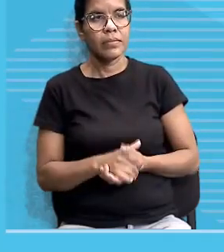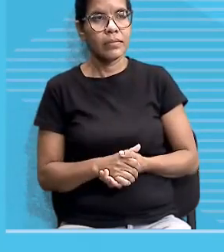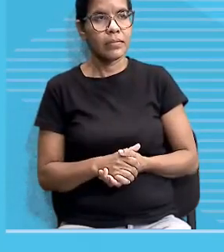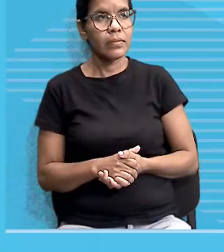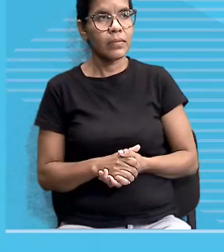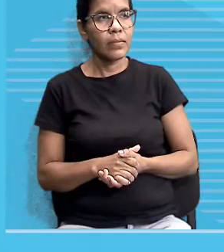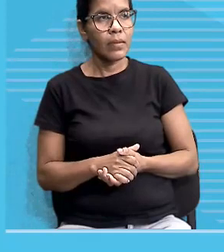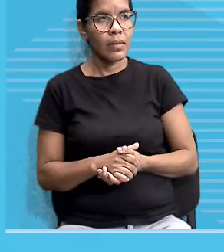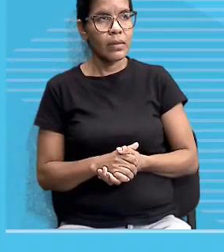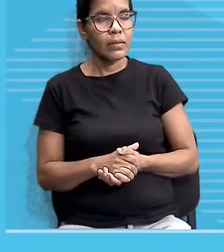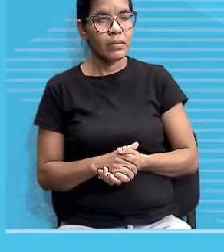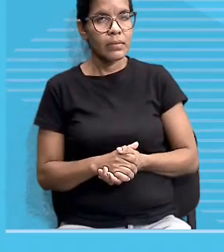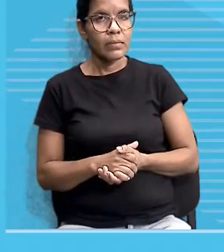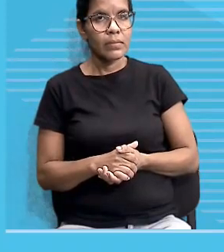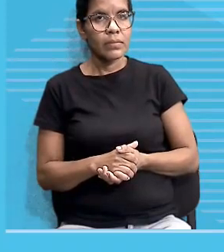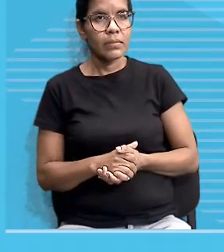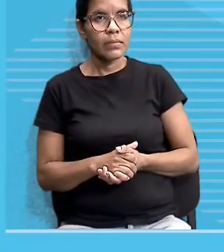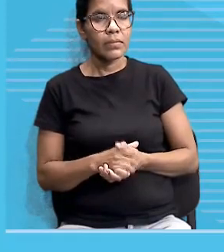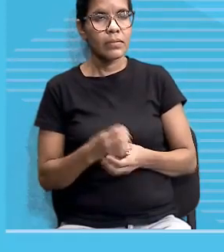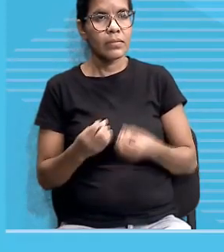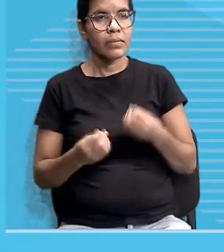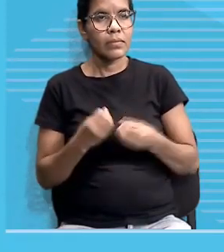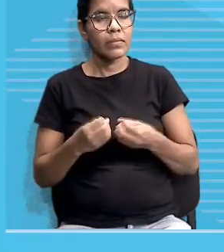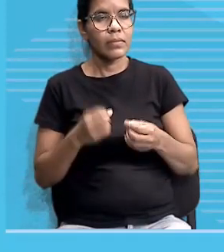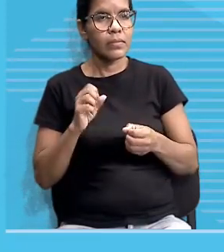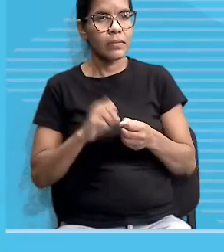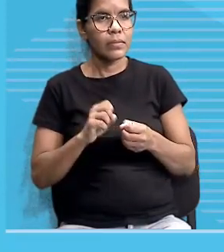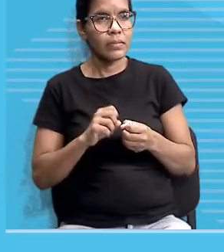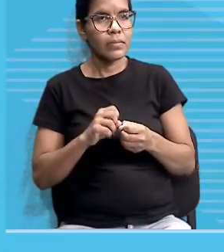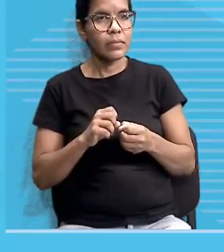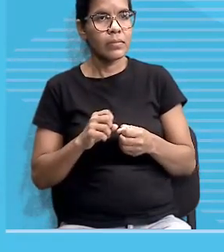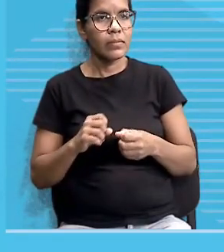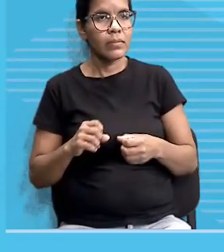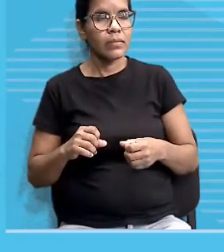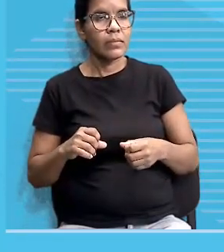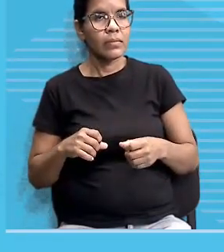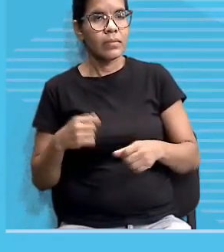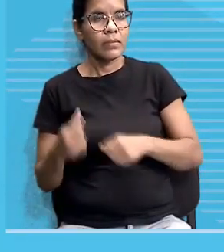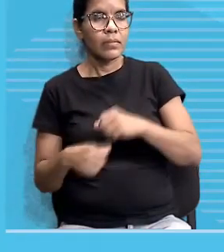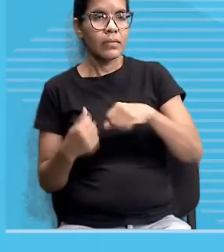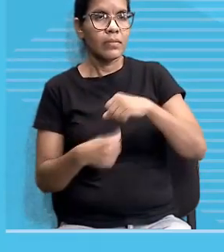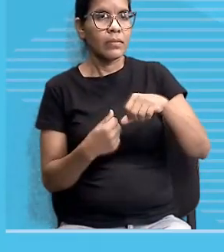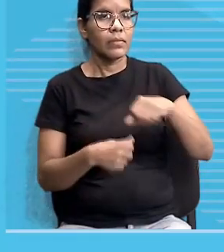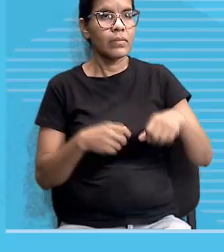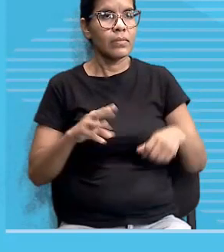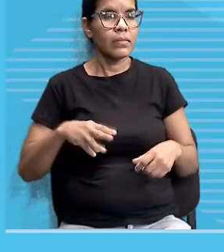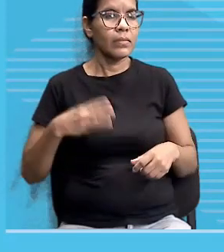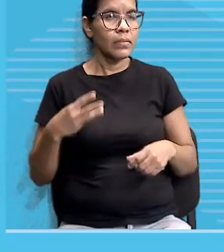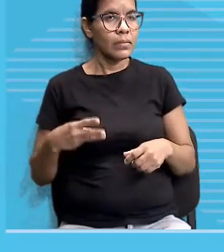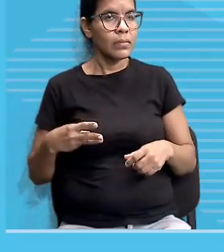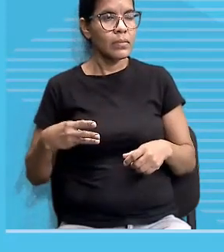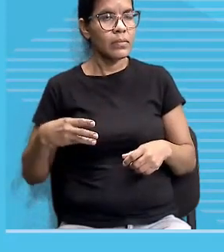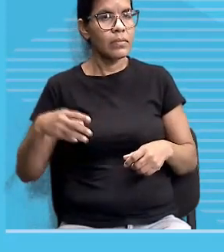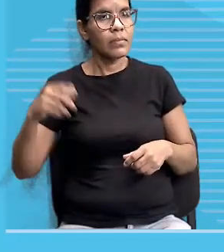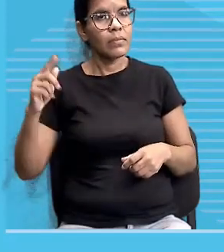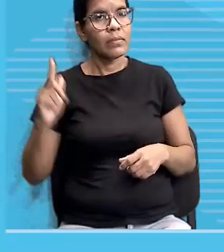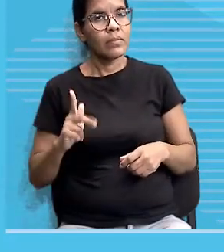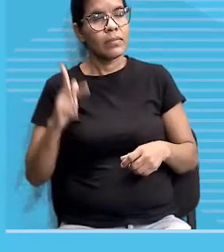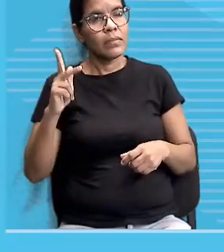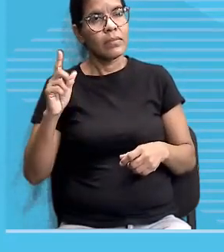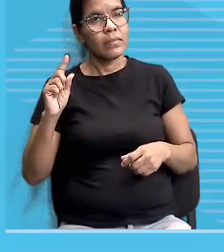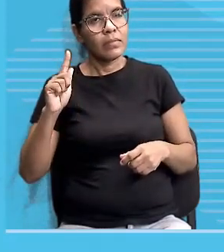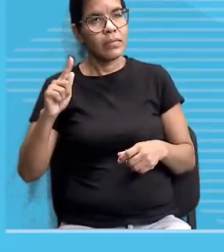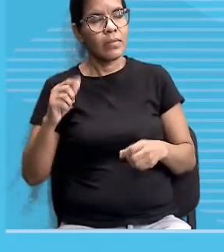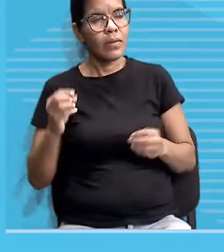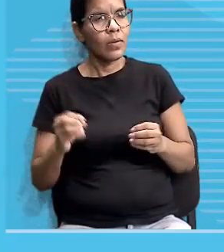então aqui pessoal como é que a gente faria a gente tem que transformar essa massa em quilogramas o quanto é